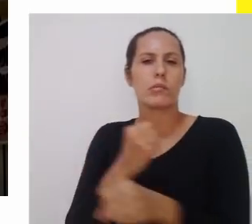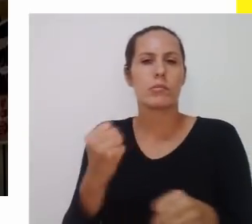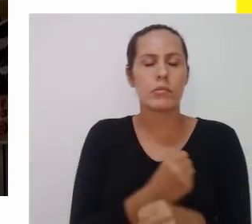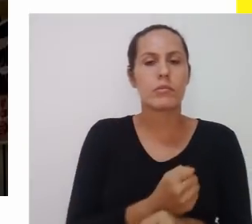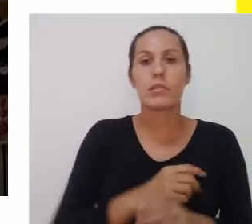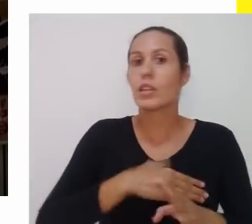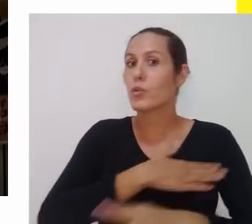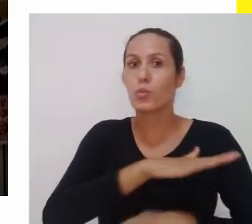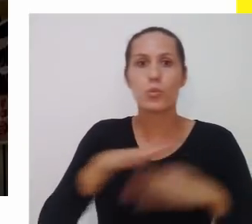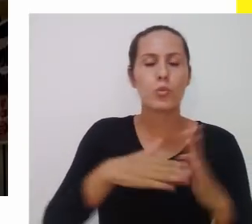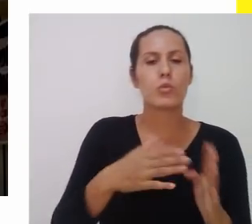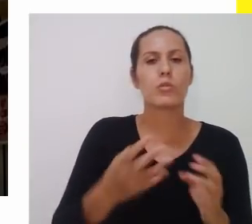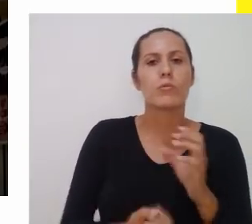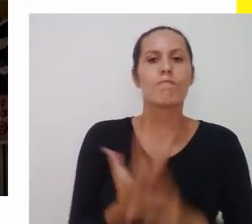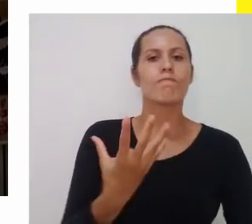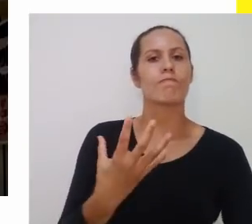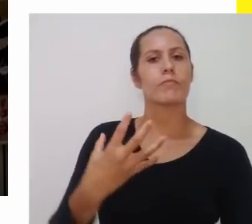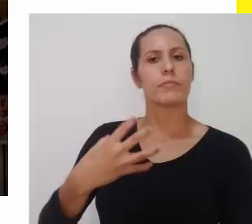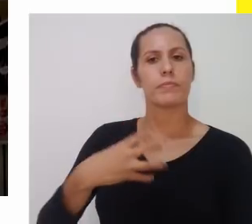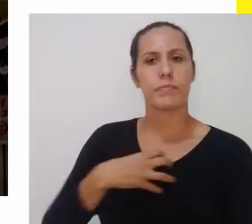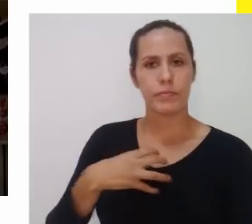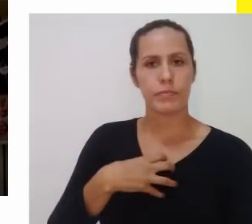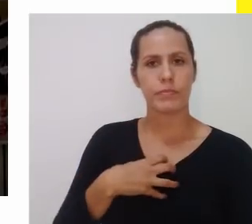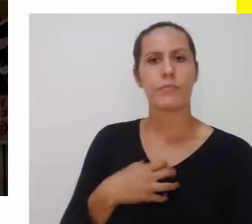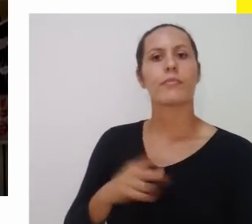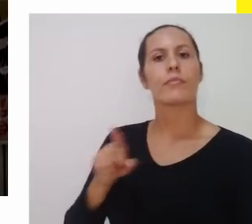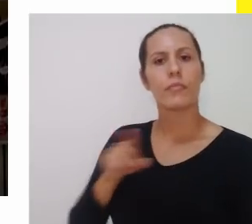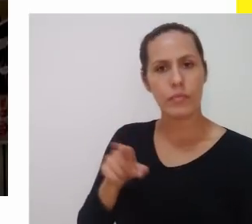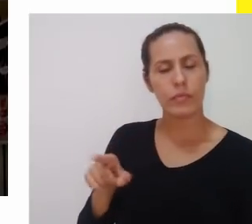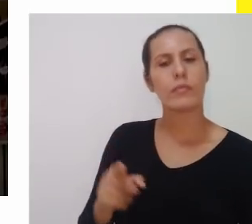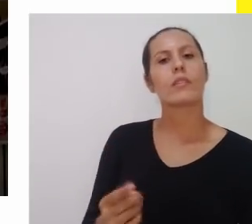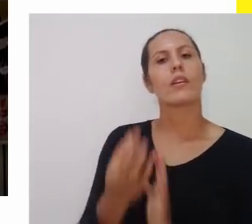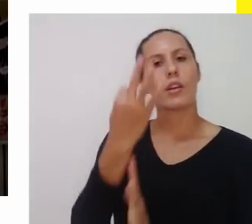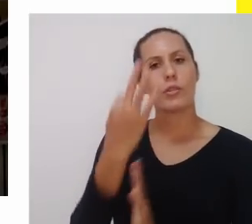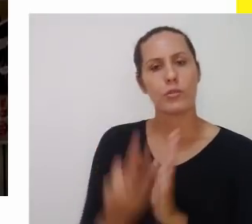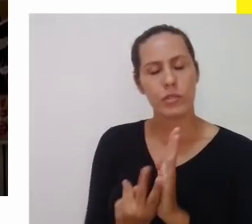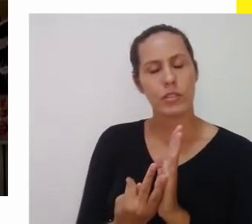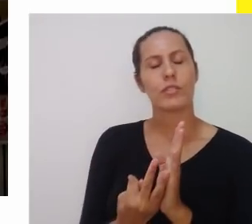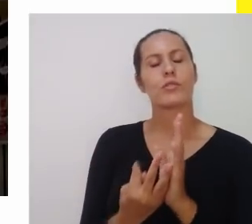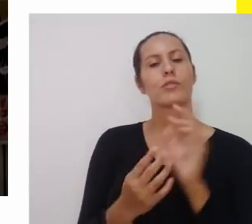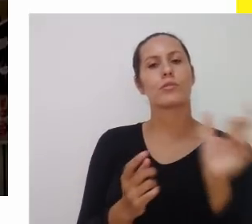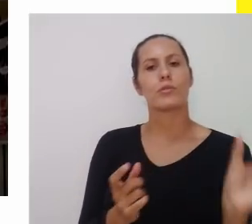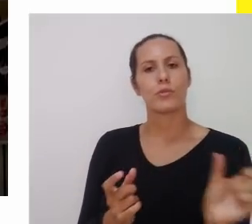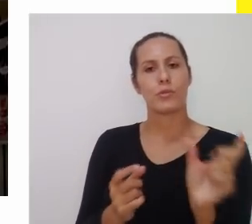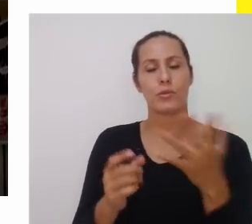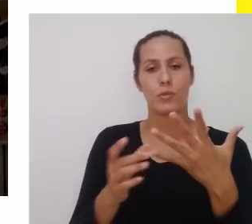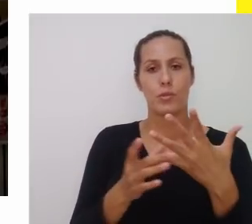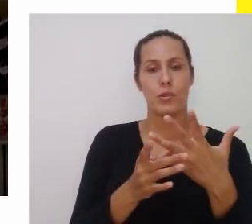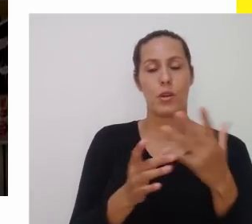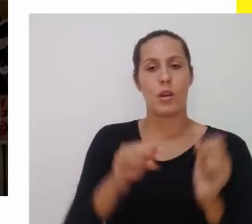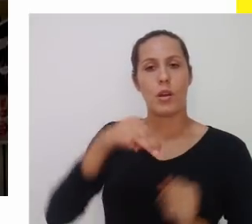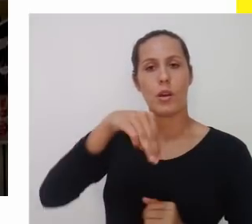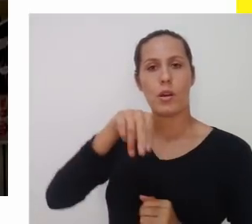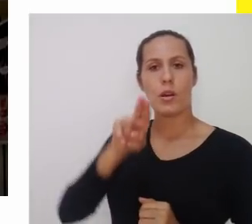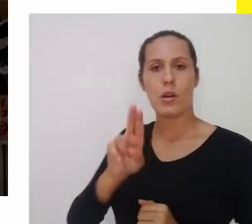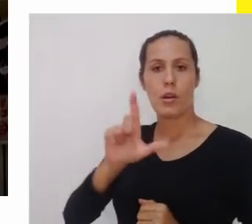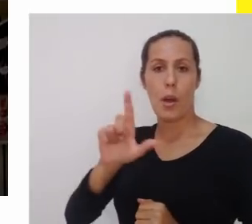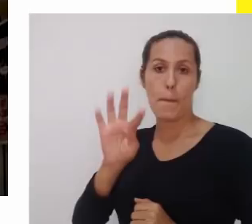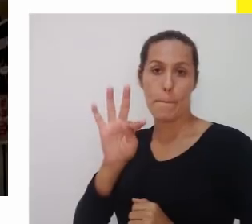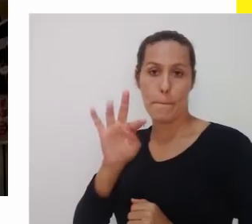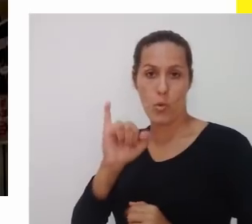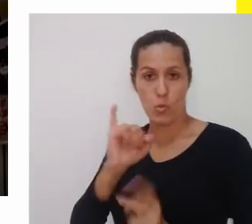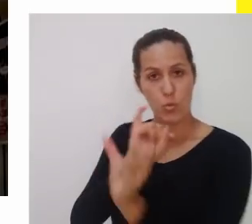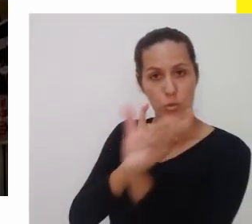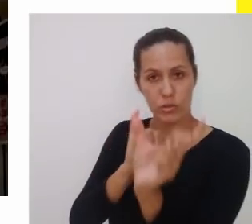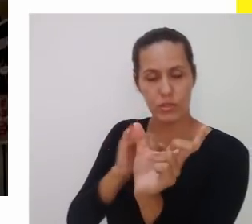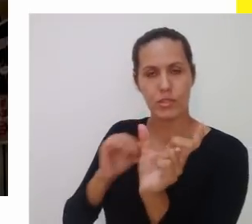sobre agressão, falando sobre assassinato. Tudo isso gera sentido. Isso sim é um texto multissemiótico. Tem um